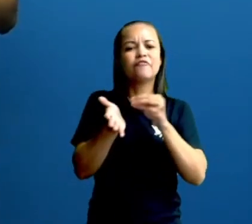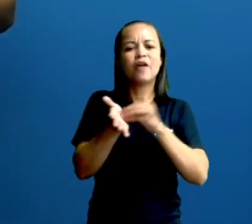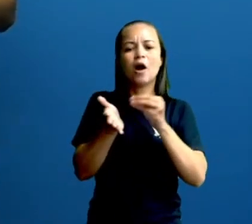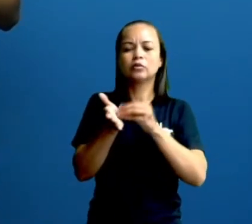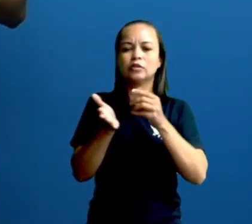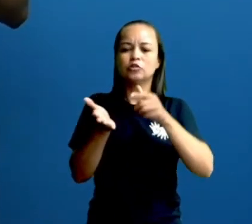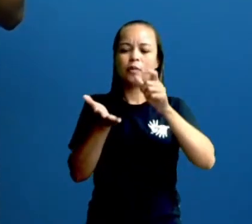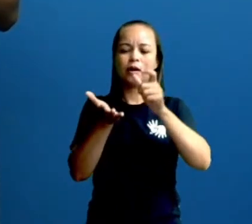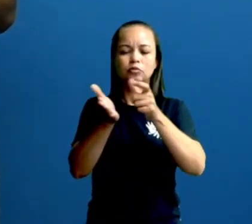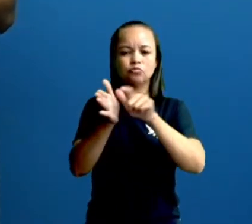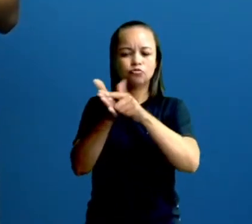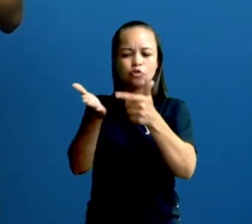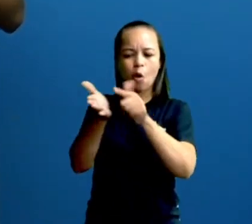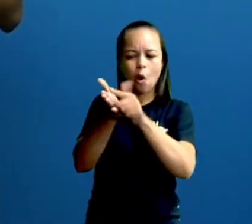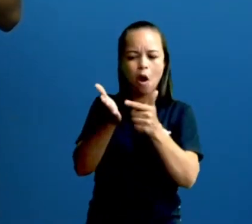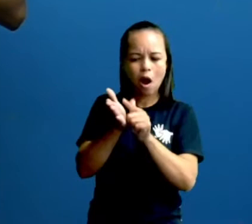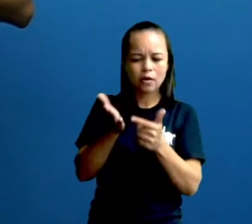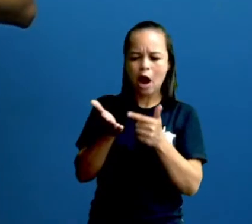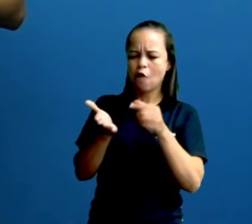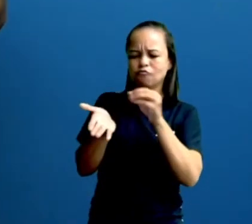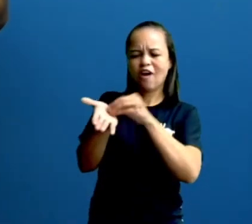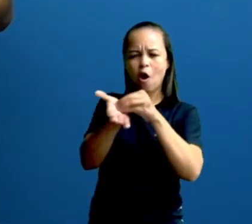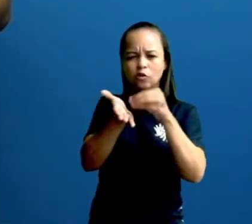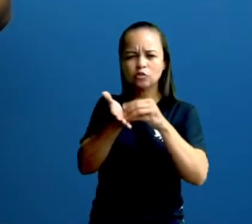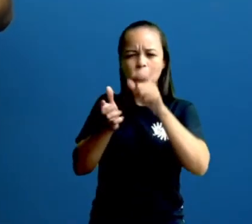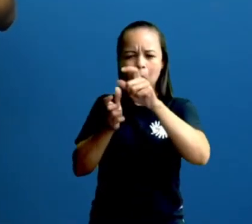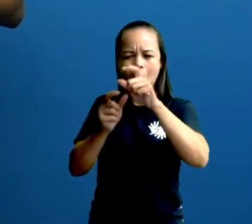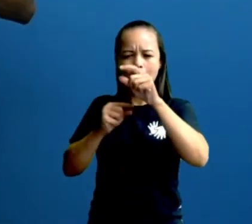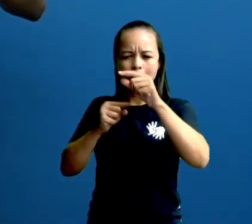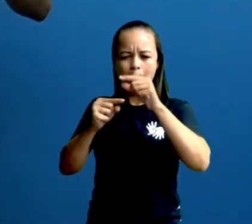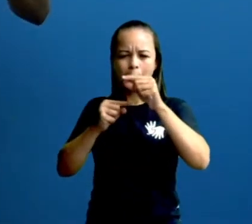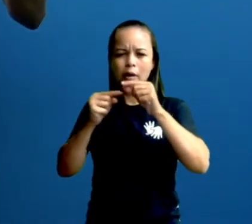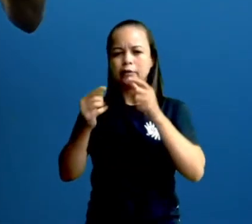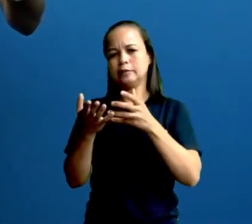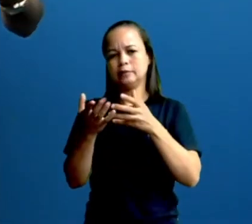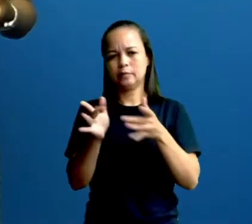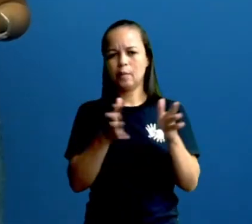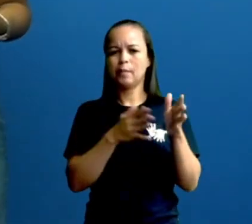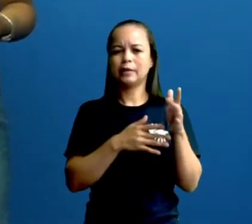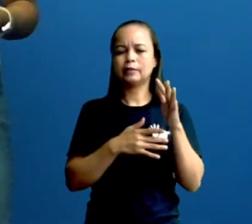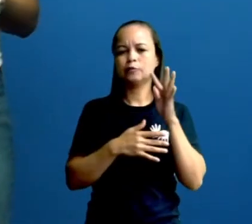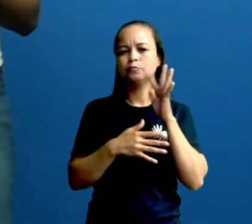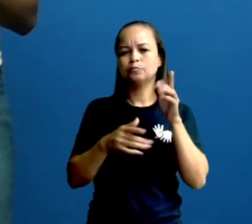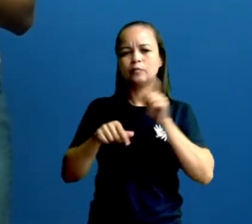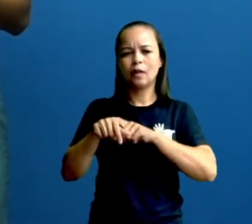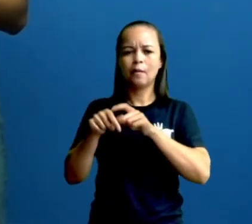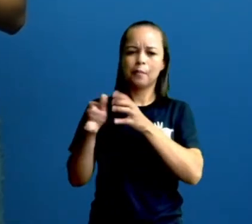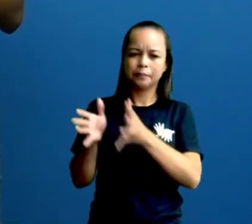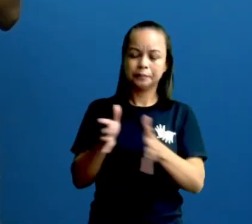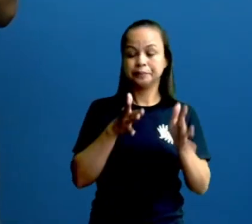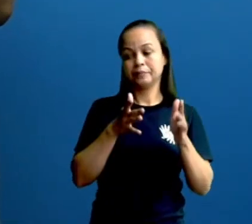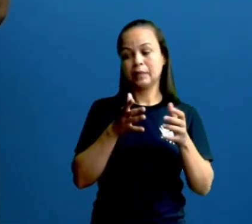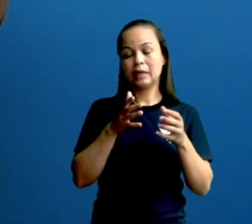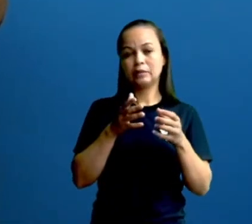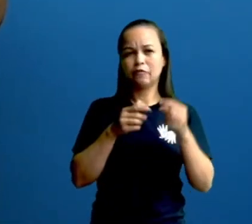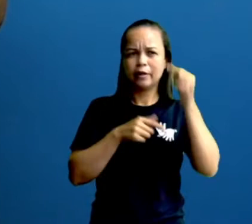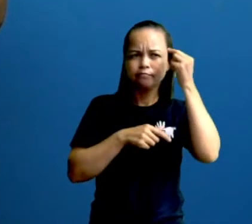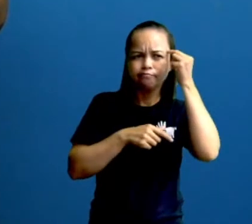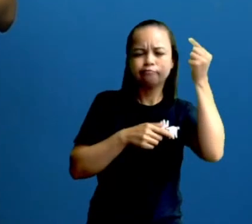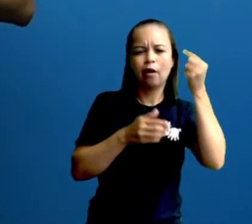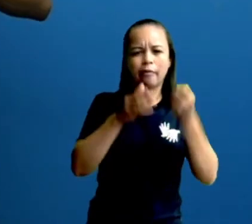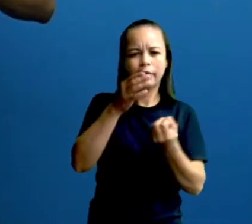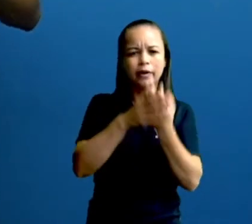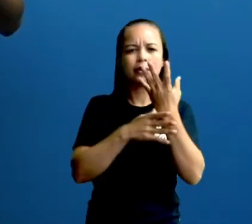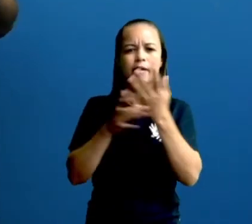nos jornais para a publicação de passatempos. Então, veio a ideia de criar-se